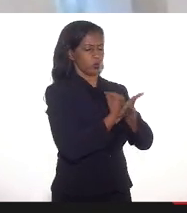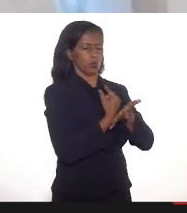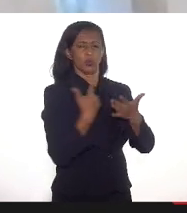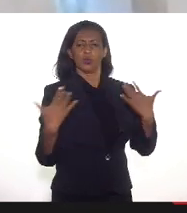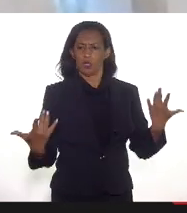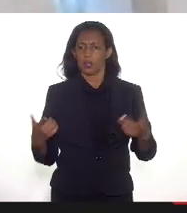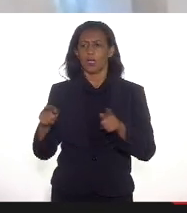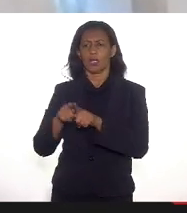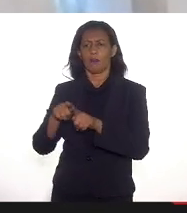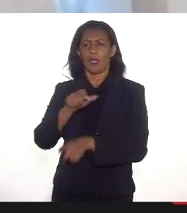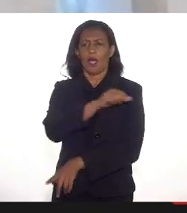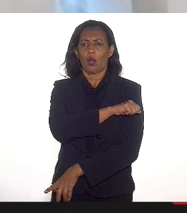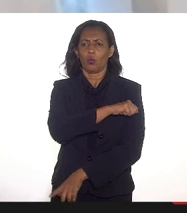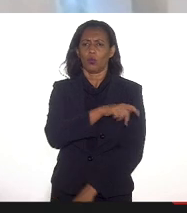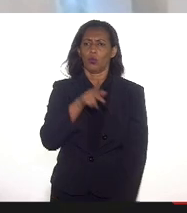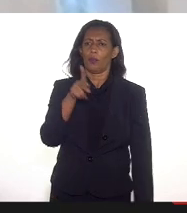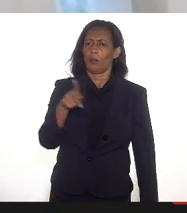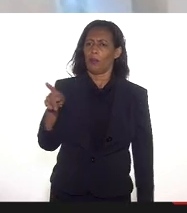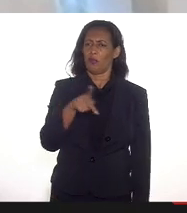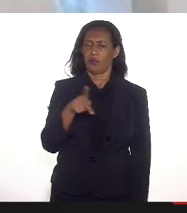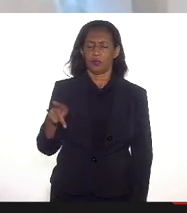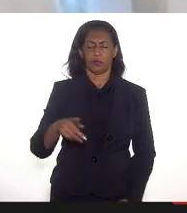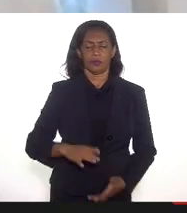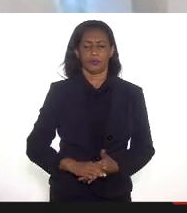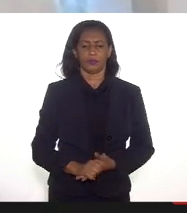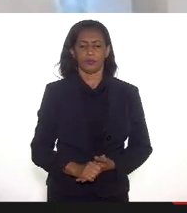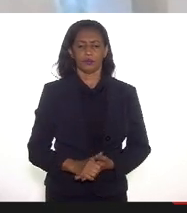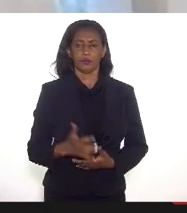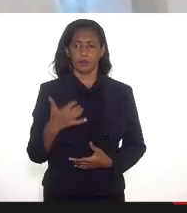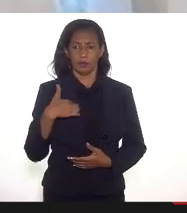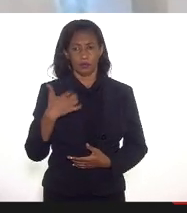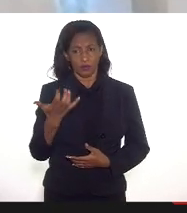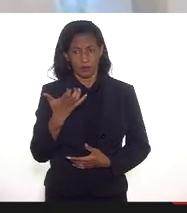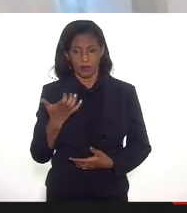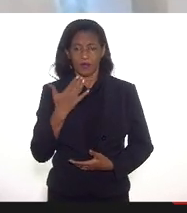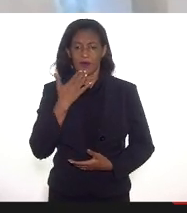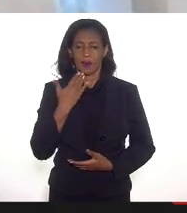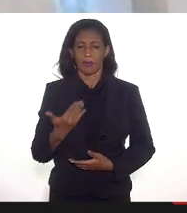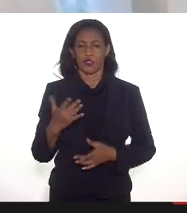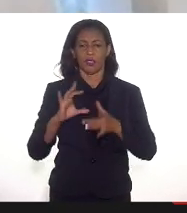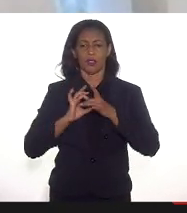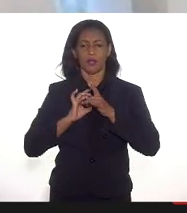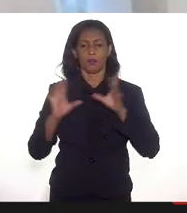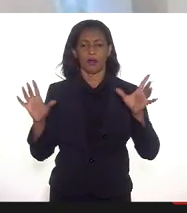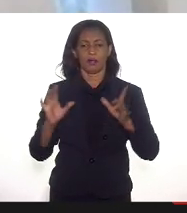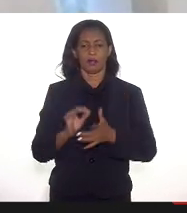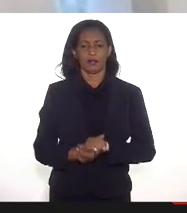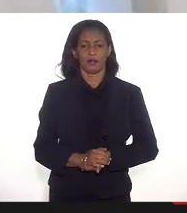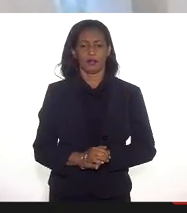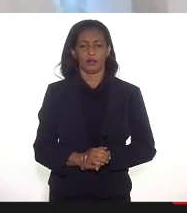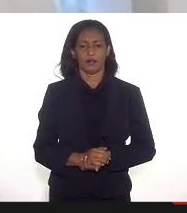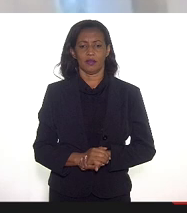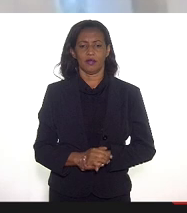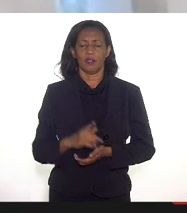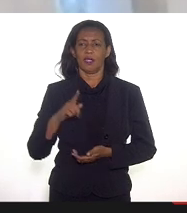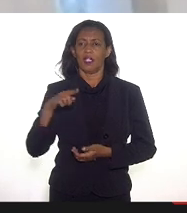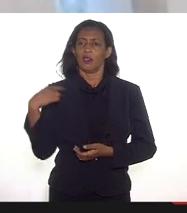e professores aqui presentes. Eu queria solicitar a liberdade, deputados, para que o nosso